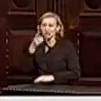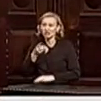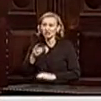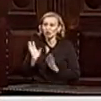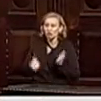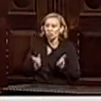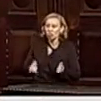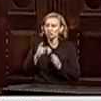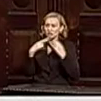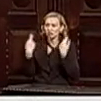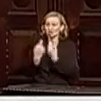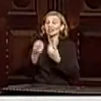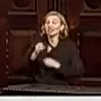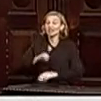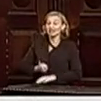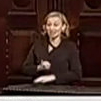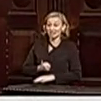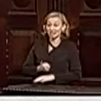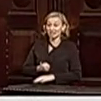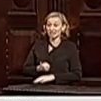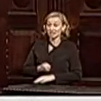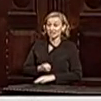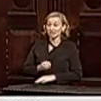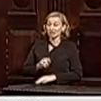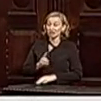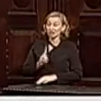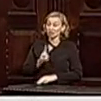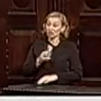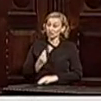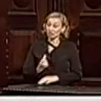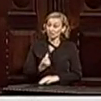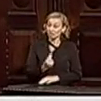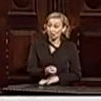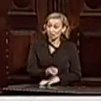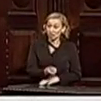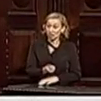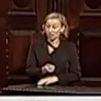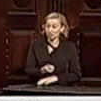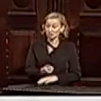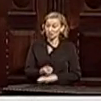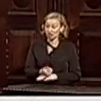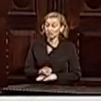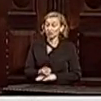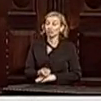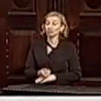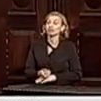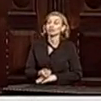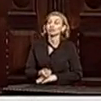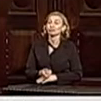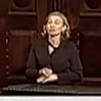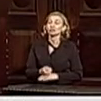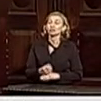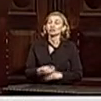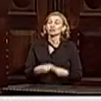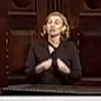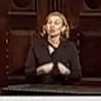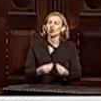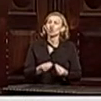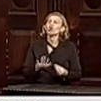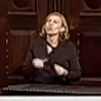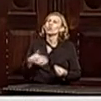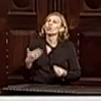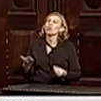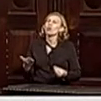hoje, se já foi ou não entregue aqui ao plenário, aqui à mesa diretora da Assembleia Legislativa, qual é o